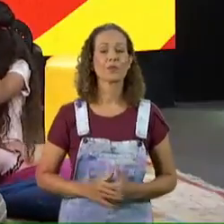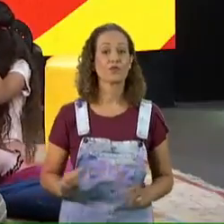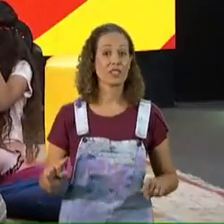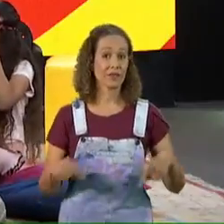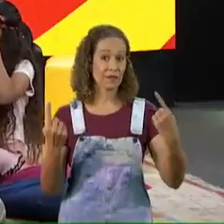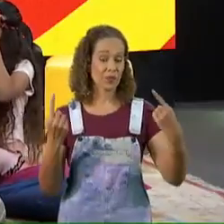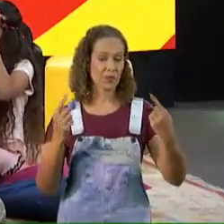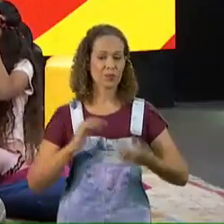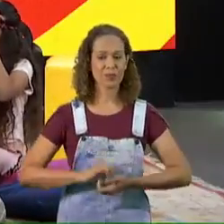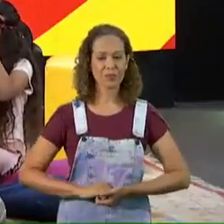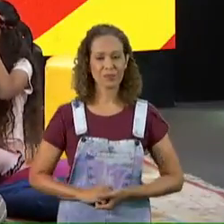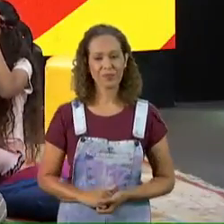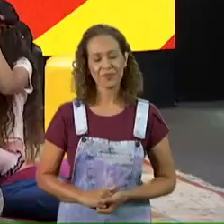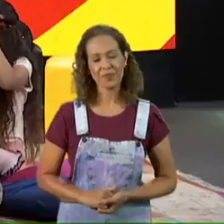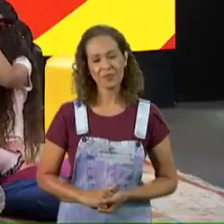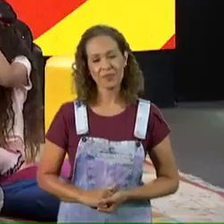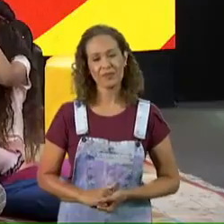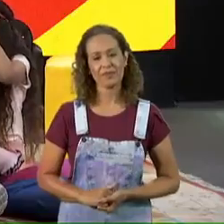Pode tirar.